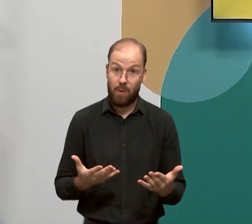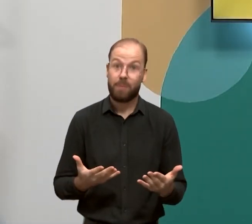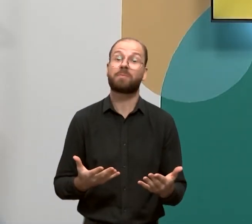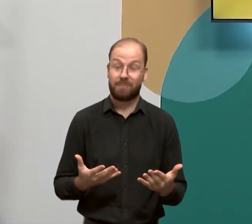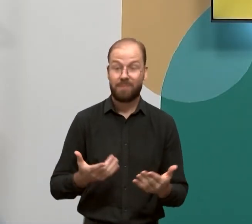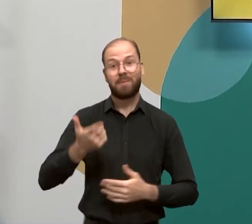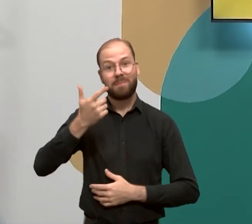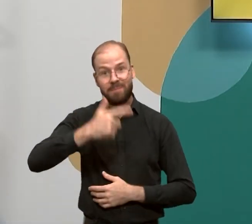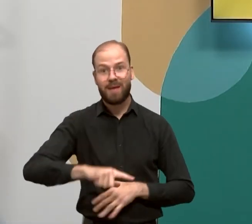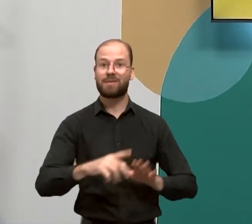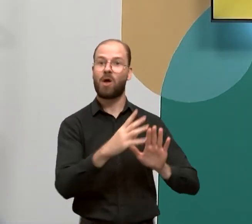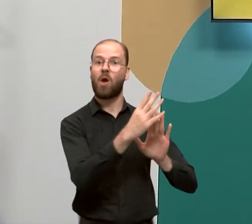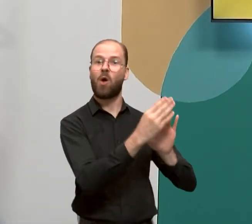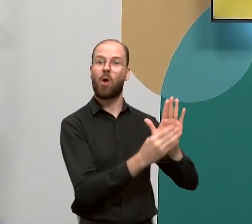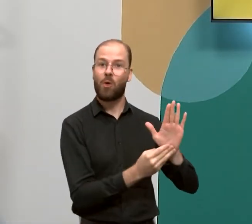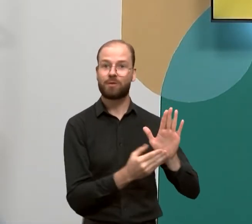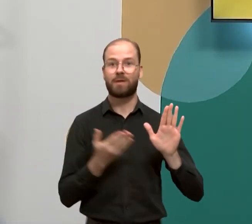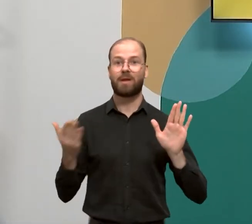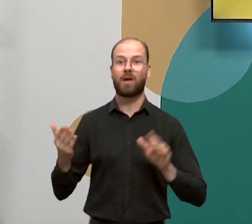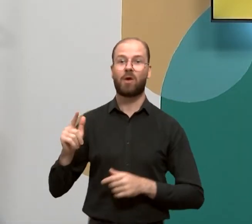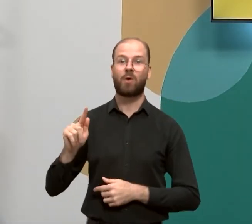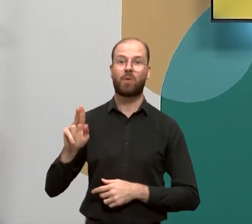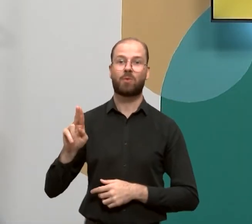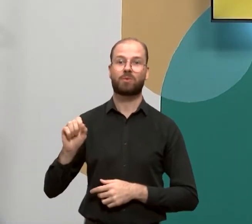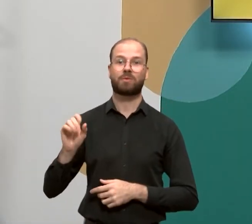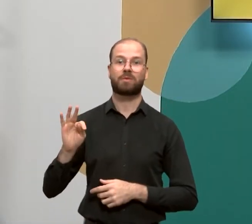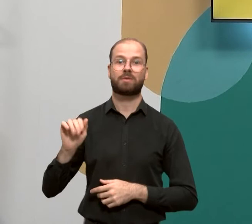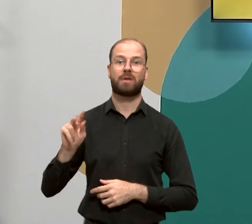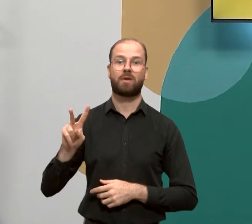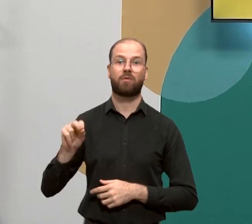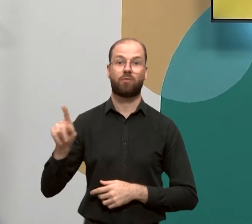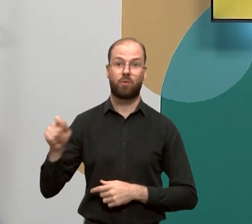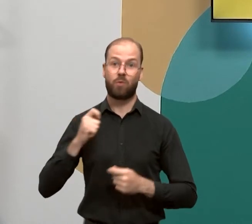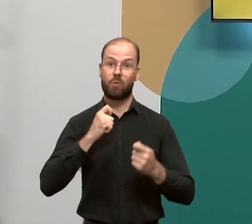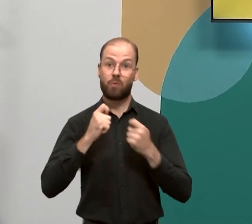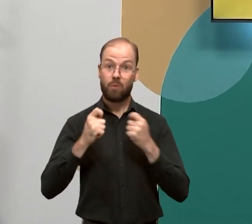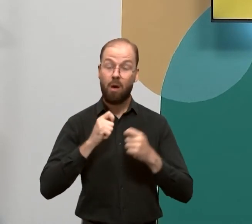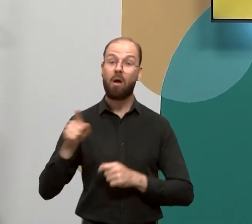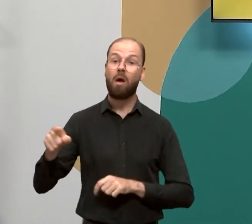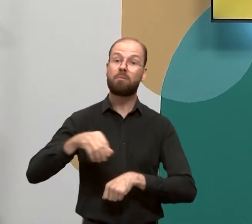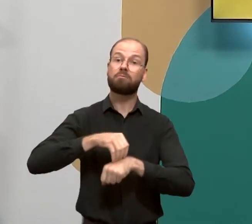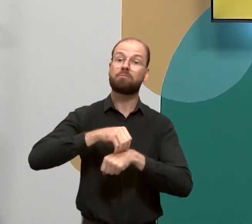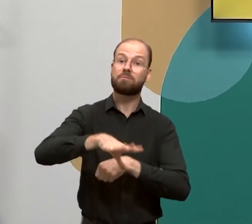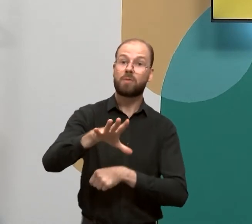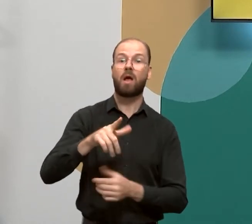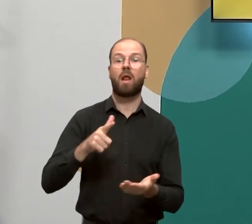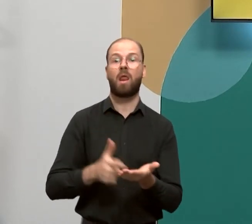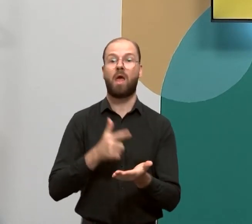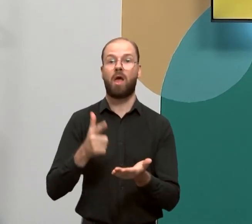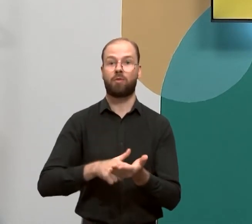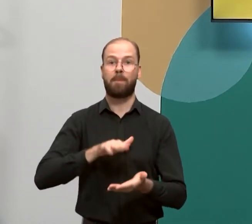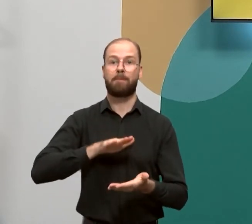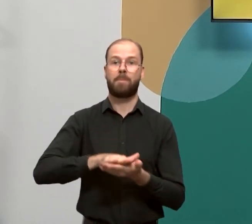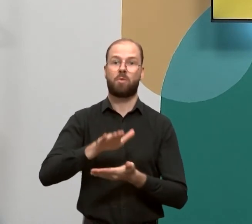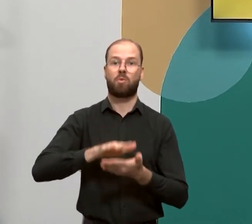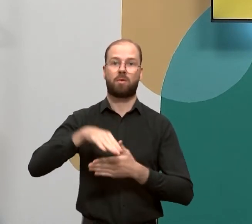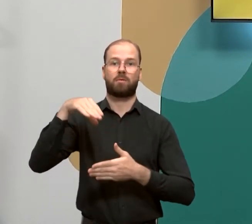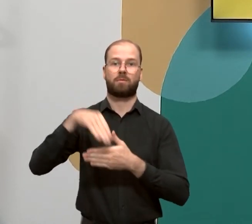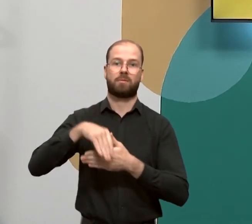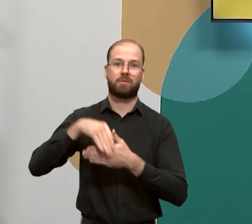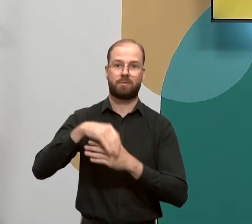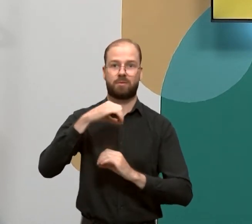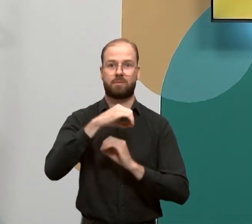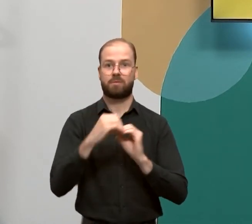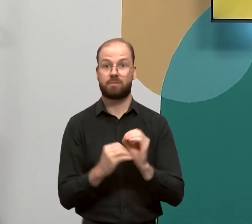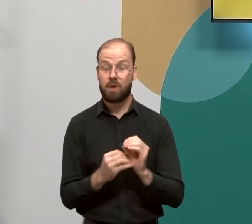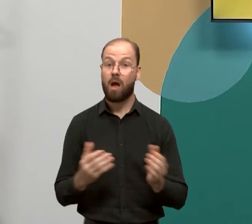Agora tem mais conteúdo do Gustavo. Ele traz dicas de livros que foram publicados pela editora UFG. Nessa indicação, você